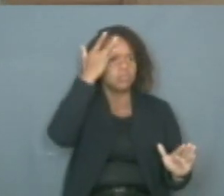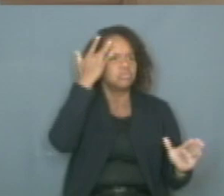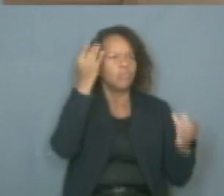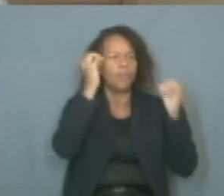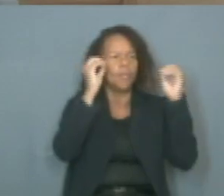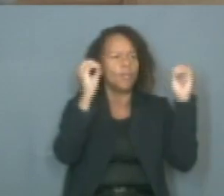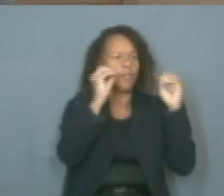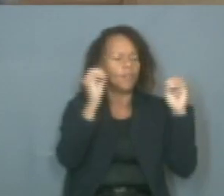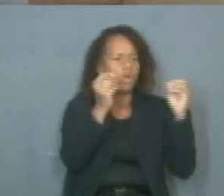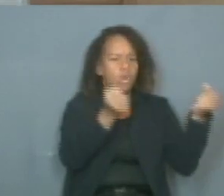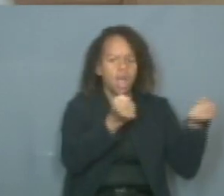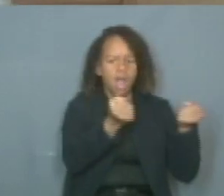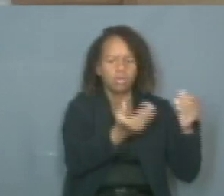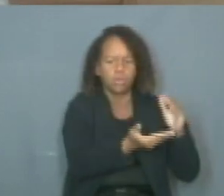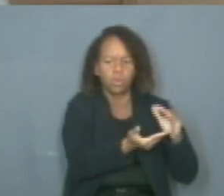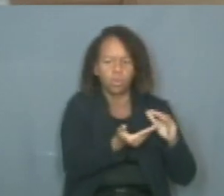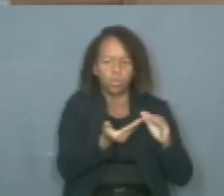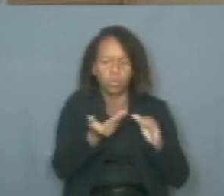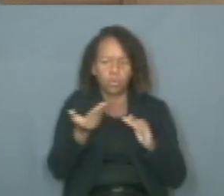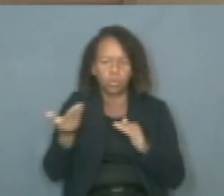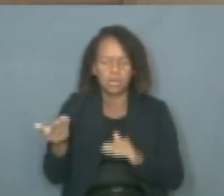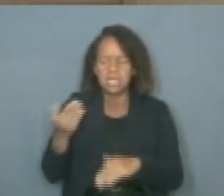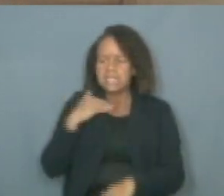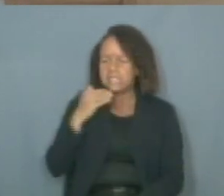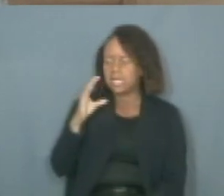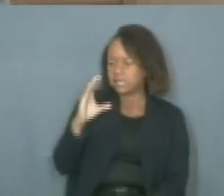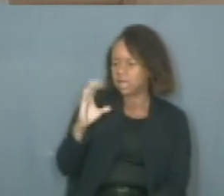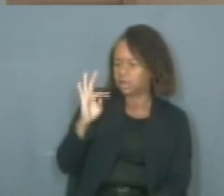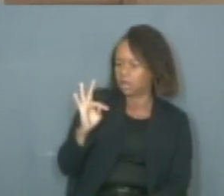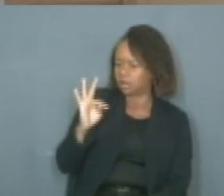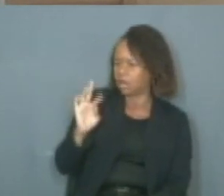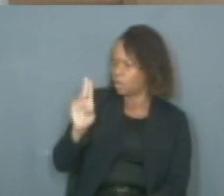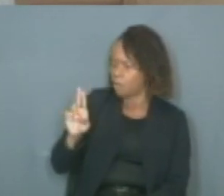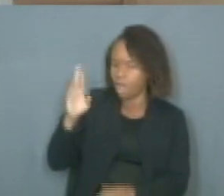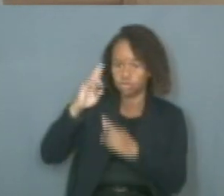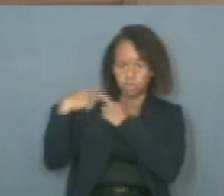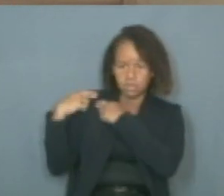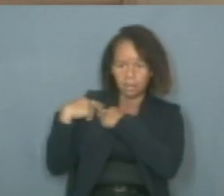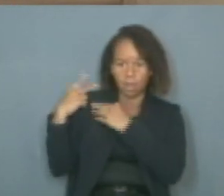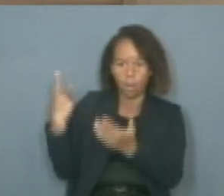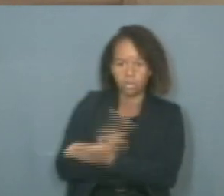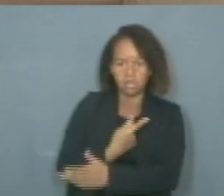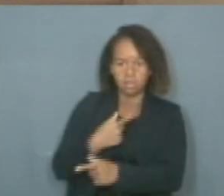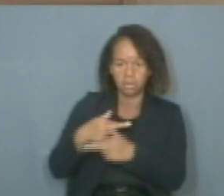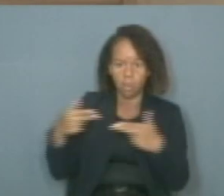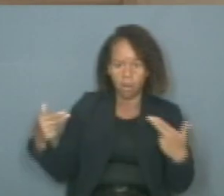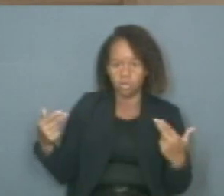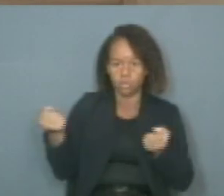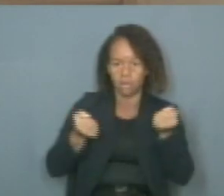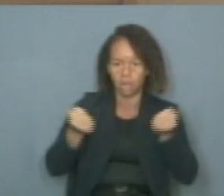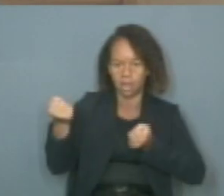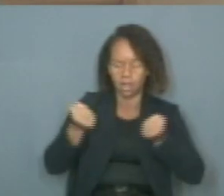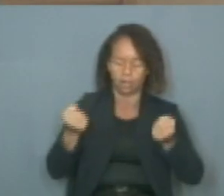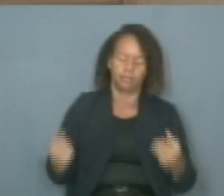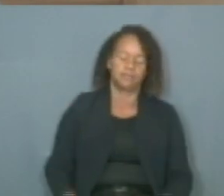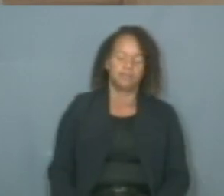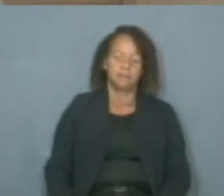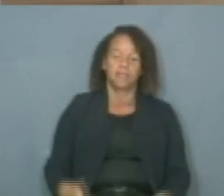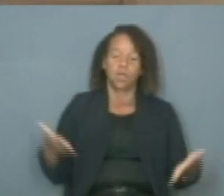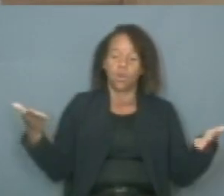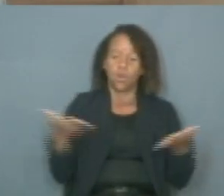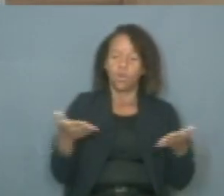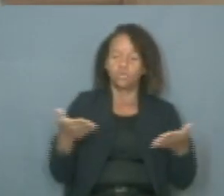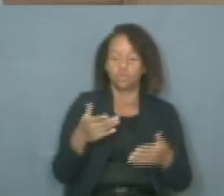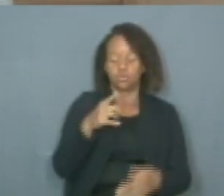sendo recolhido, inclusive sem a CTTU se responsabilizar por qualquer dano ao veículo. Hoje, o